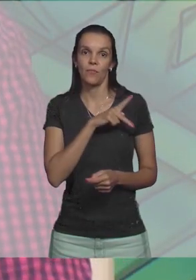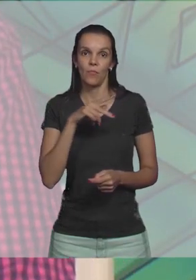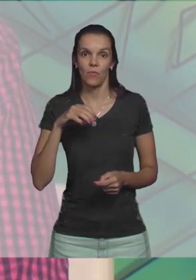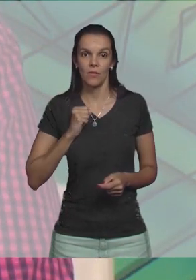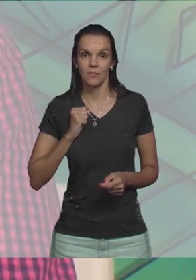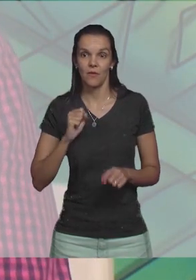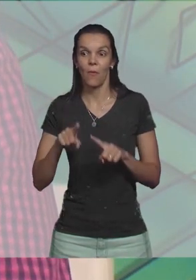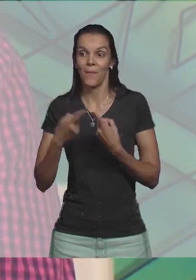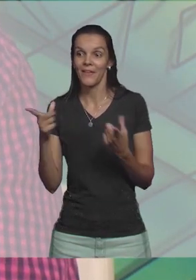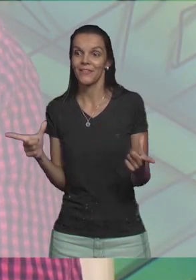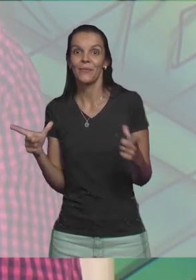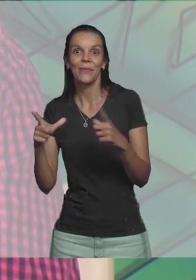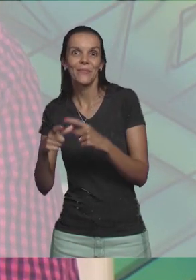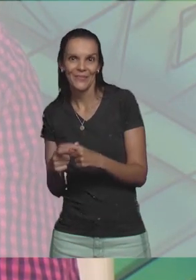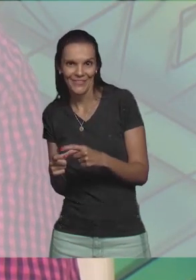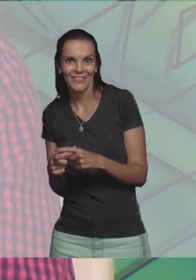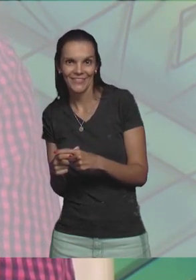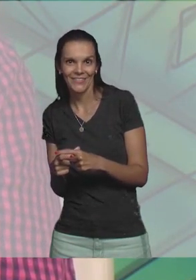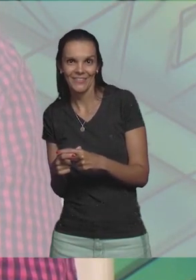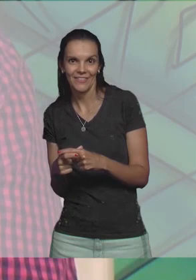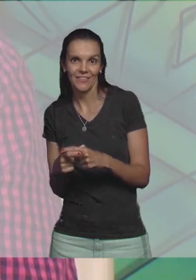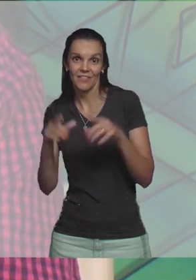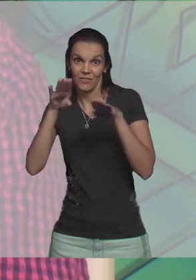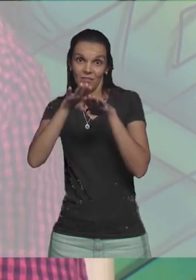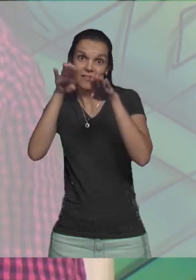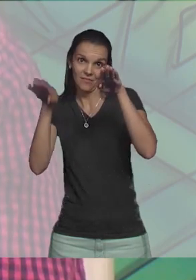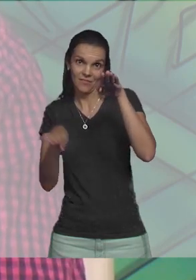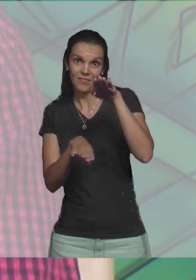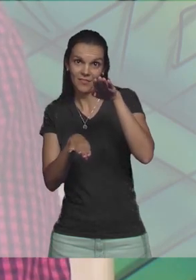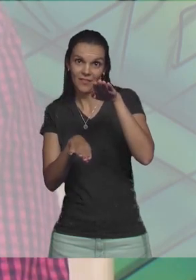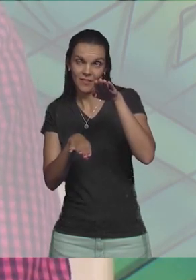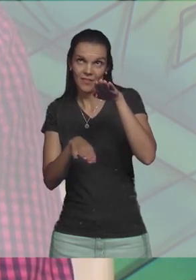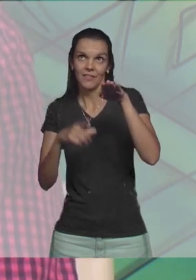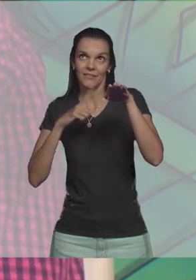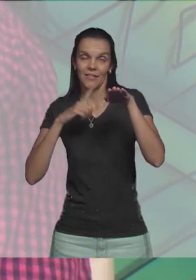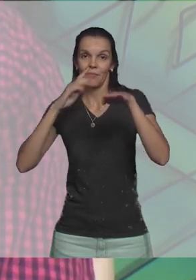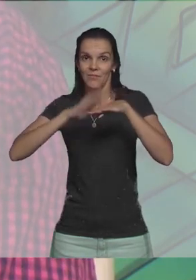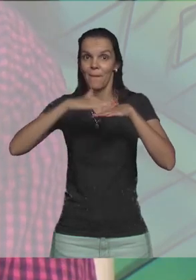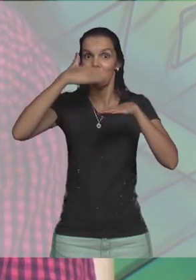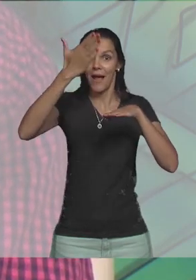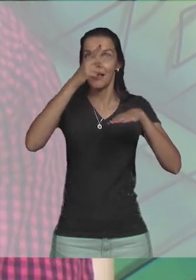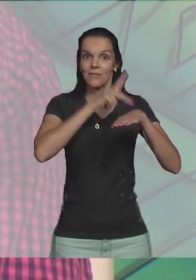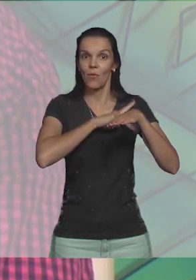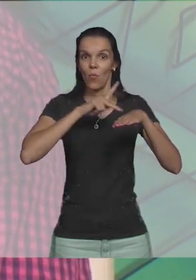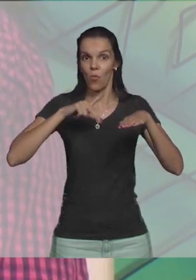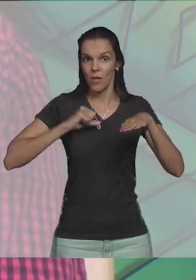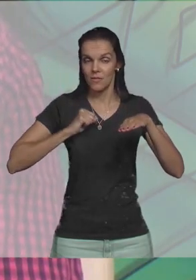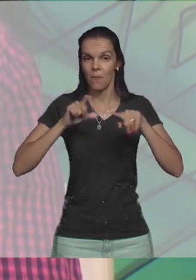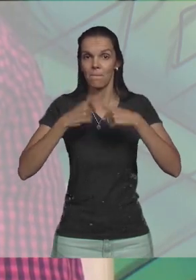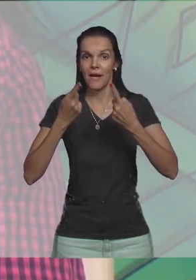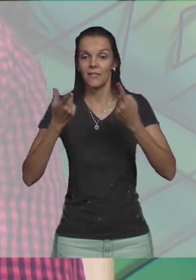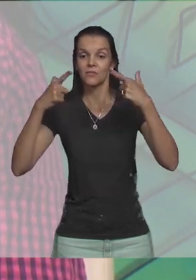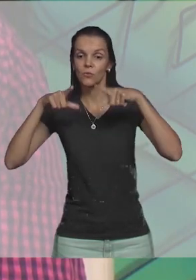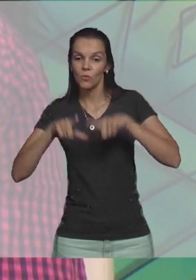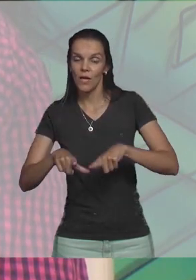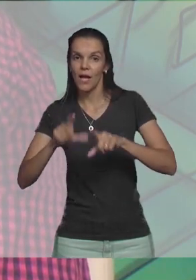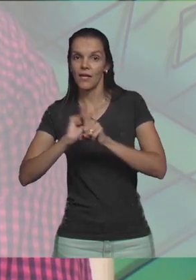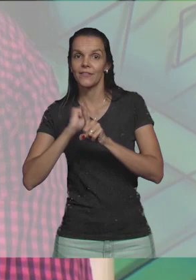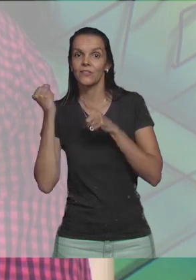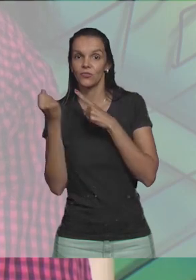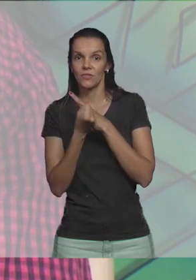mesmo tempo é uma minoria, né? Hierarquicamente falando, é uma minoria. Tem mais, mas ocupa um papel